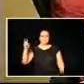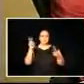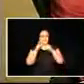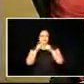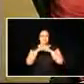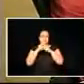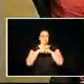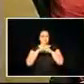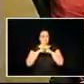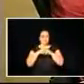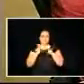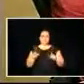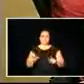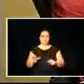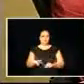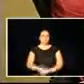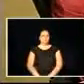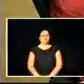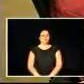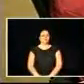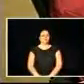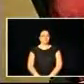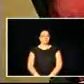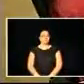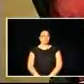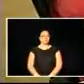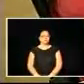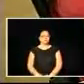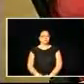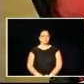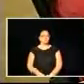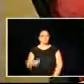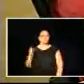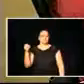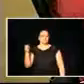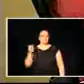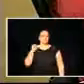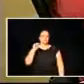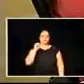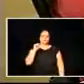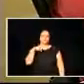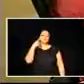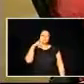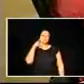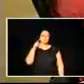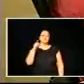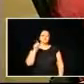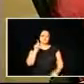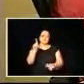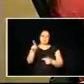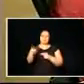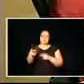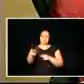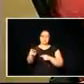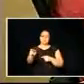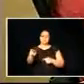uma doçura. Então as pessoas precisam, antes de apontar o dedo, pensar que estão apontando três para si. E que o tempo é o